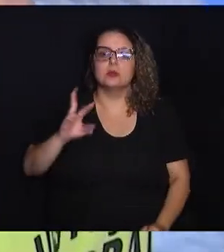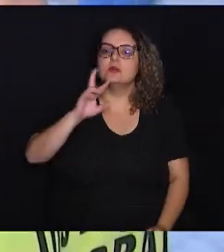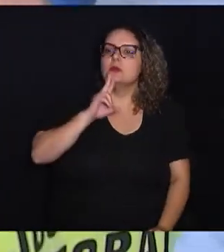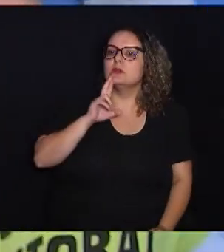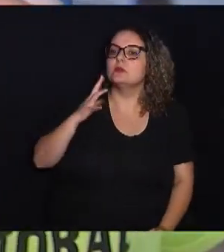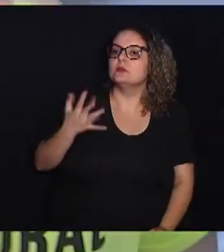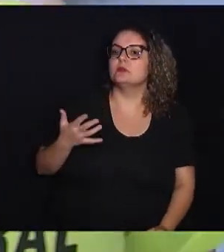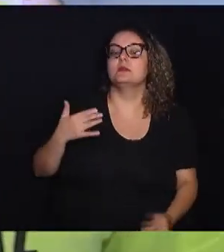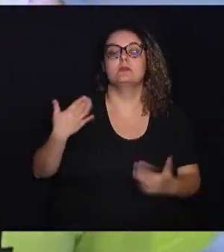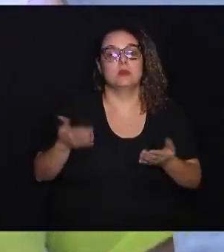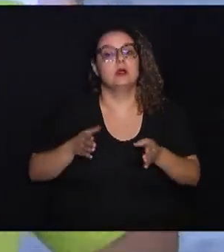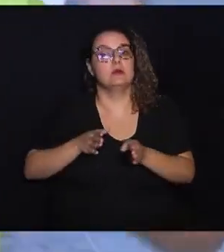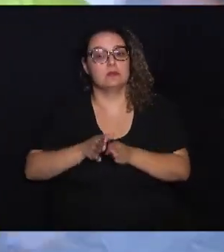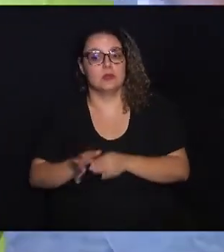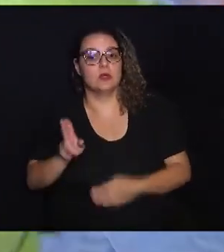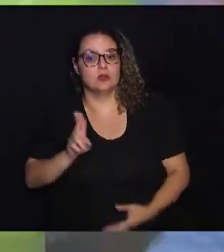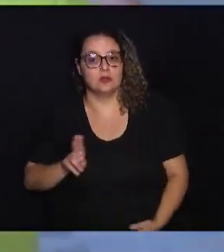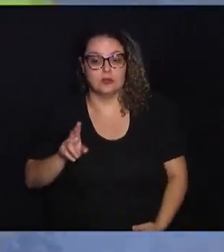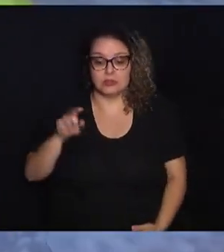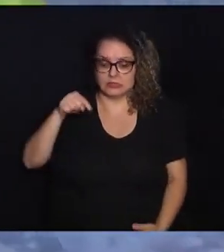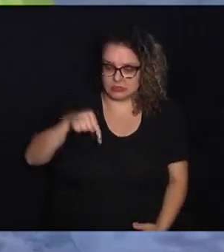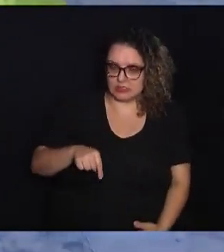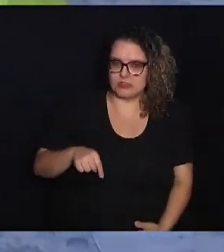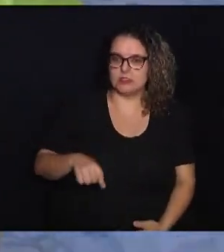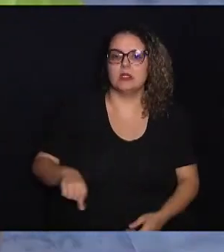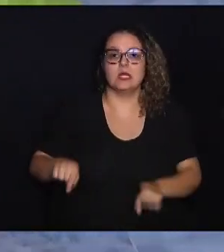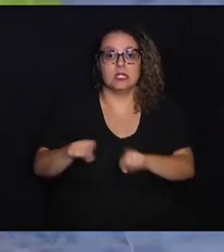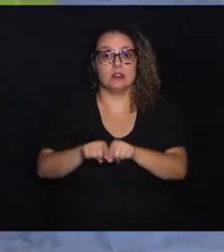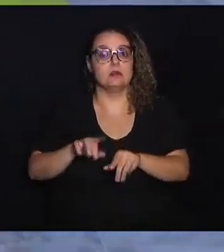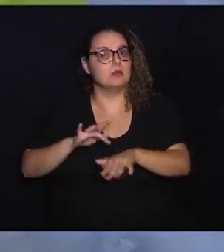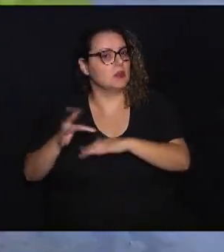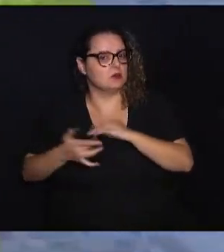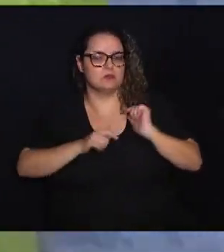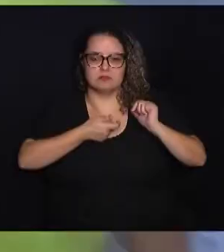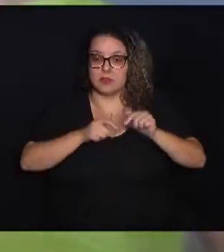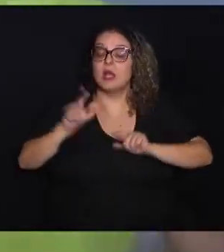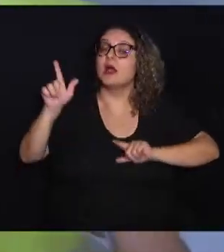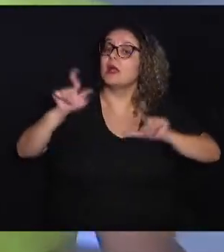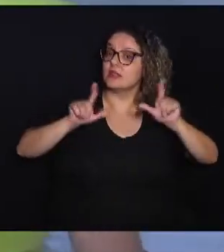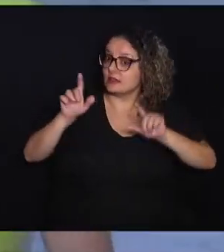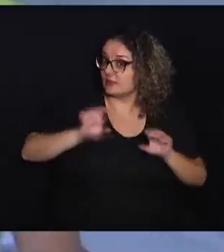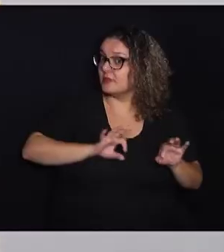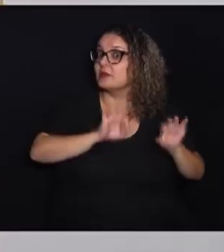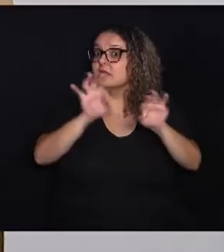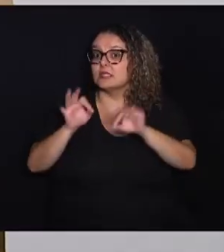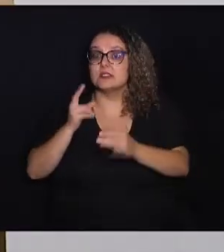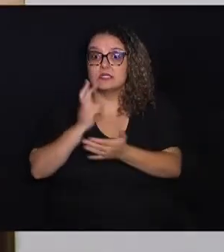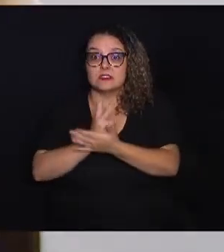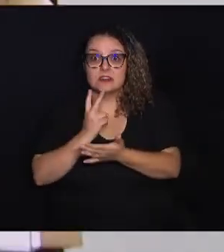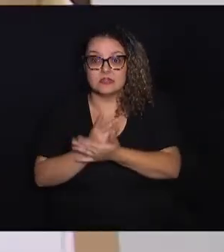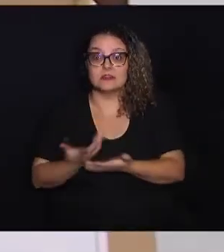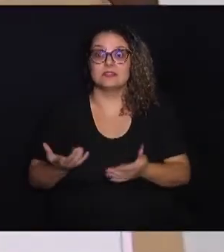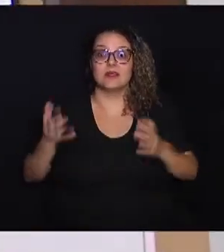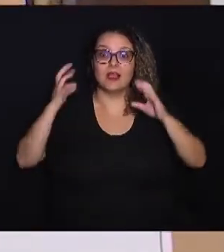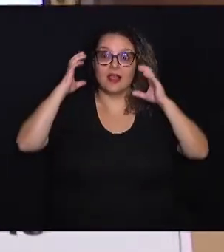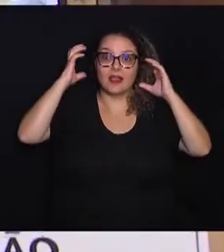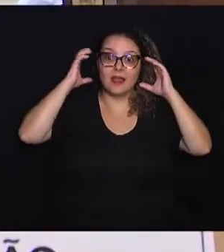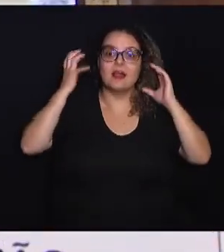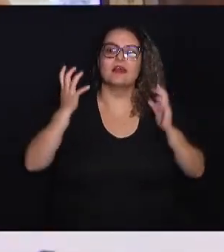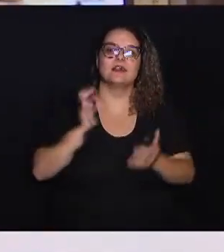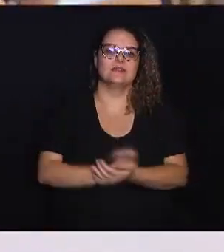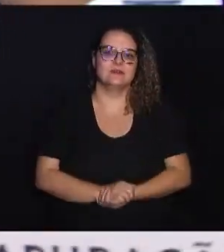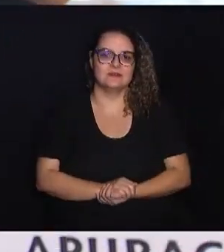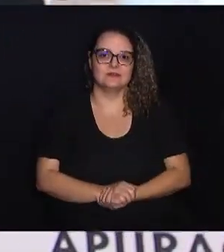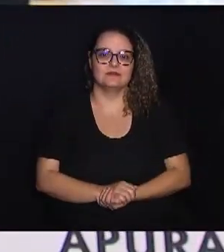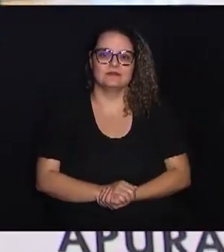mas a gente recomenda que se utilizem desse e das mídias tradicionais. A TV também acompanha a todo momento, né, as rádios. Então, não